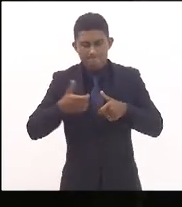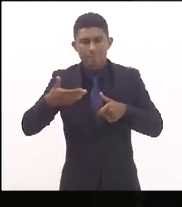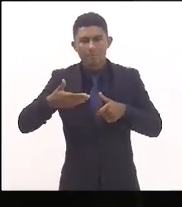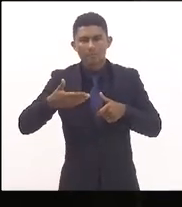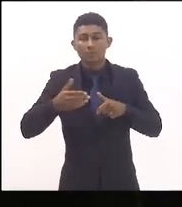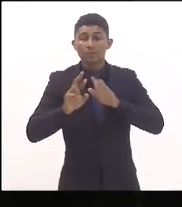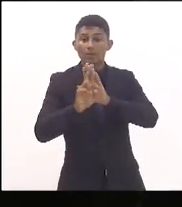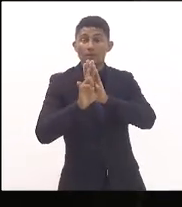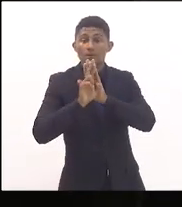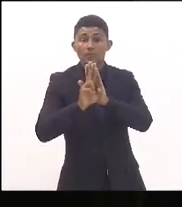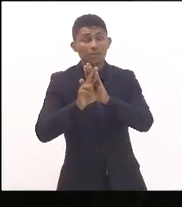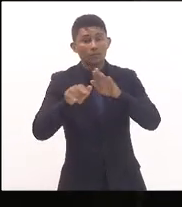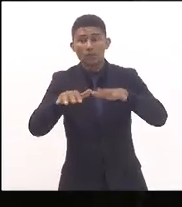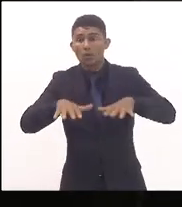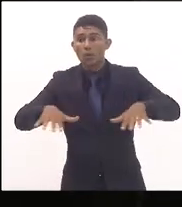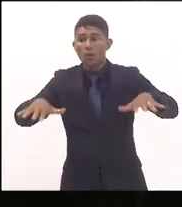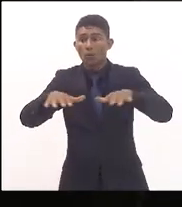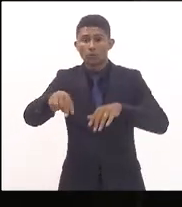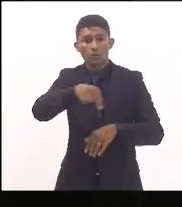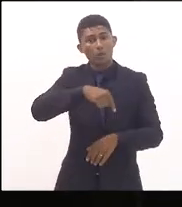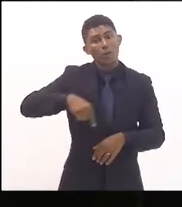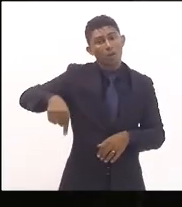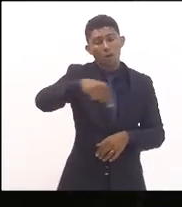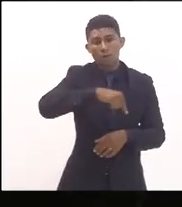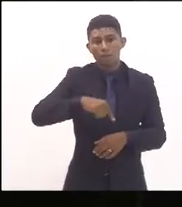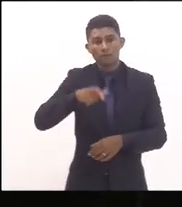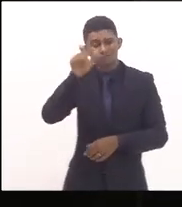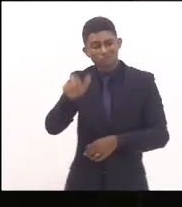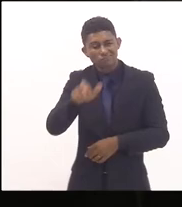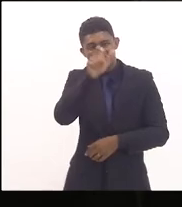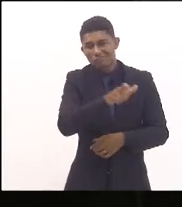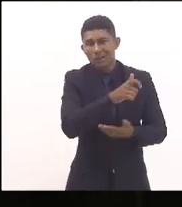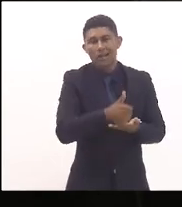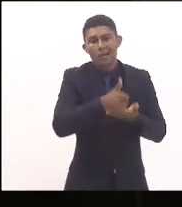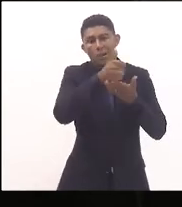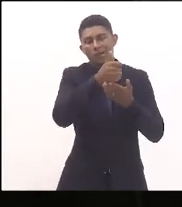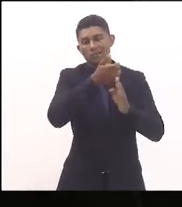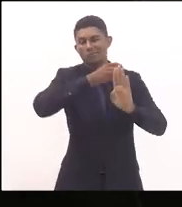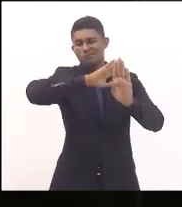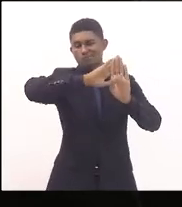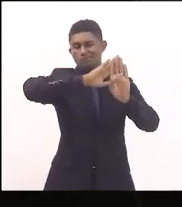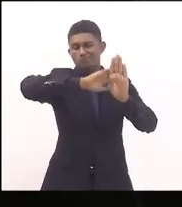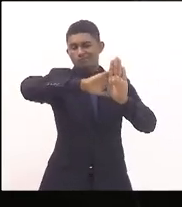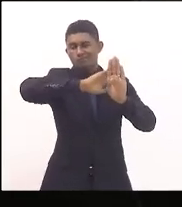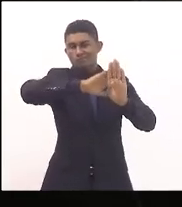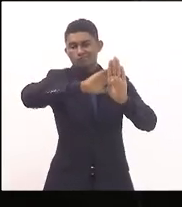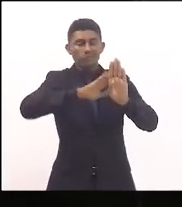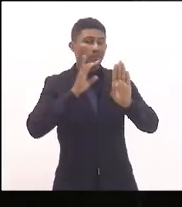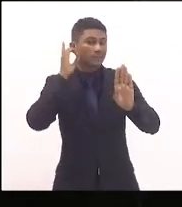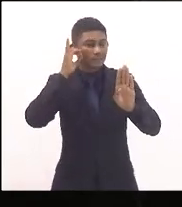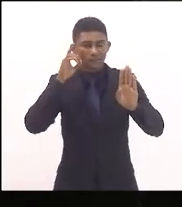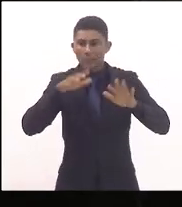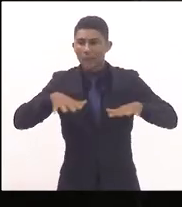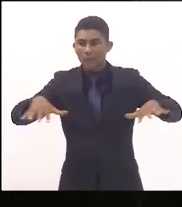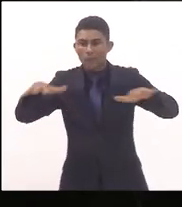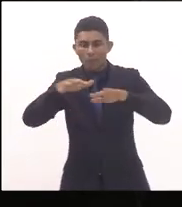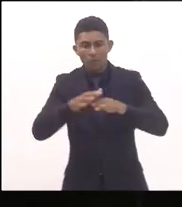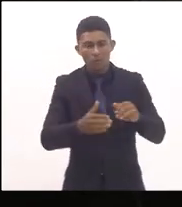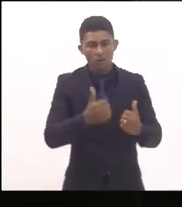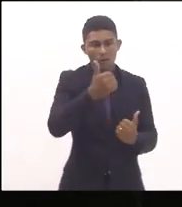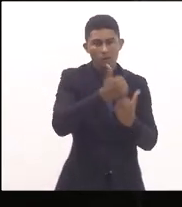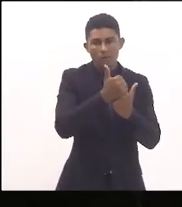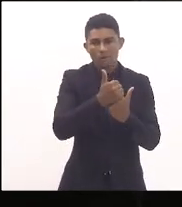representa todos nós que estamos na Assessoria no back stage de cada um dos parlamentares é